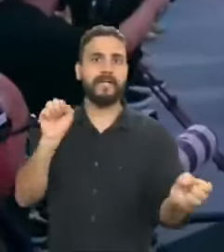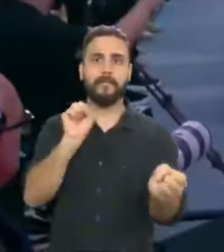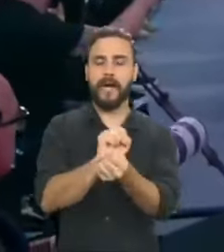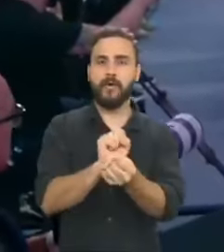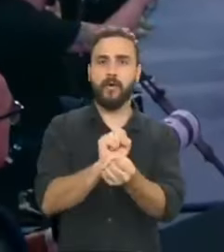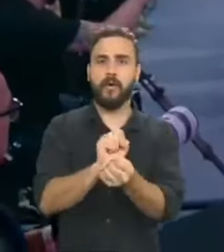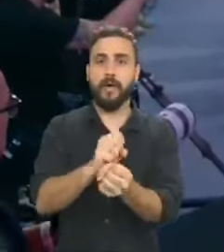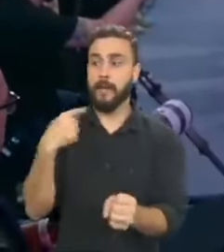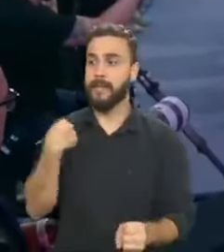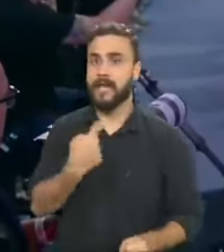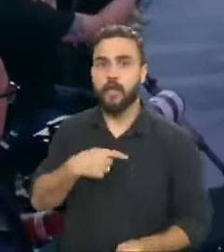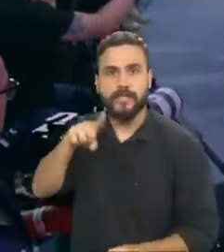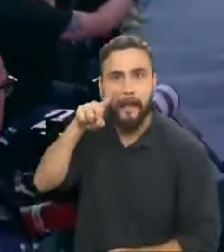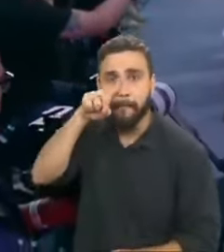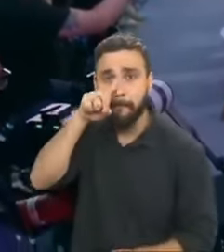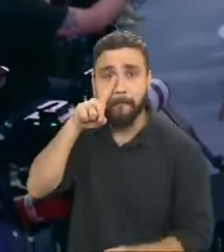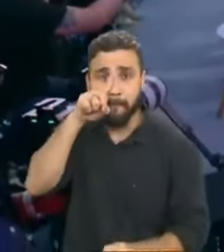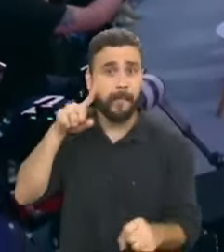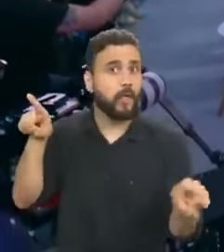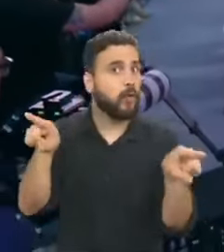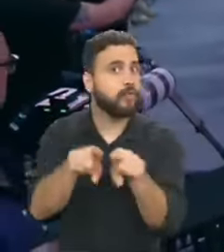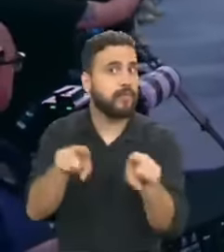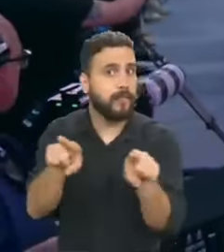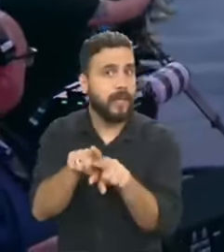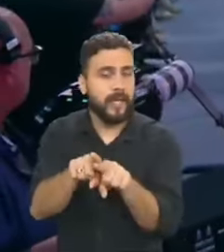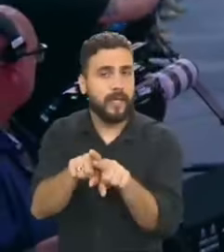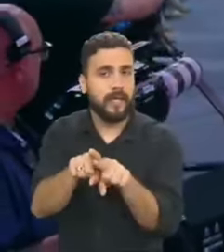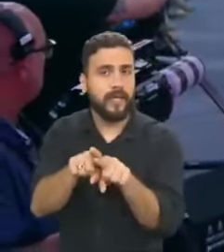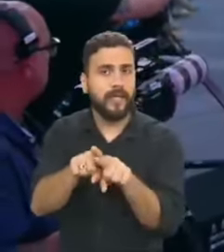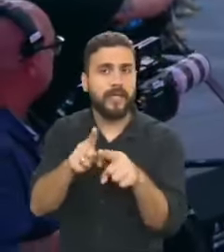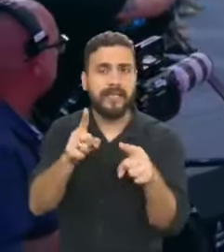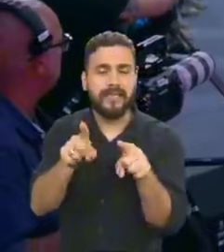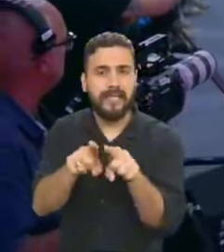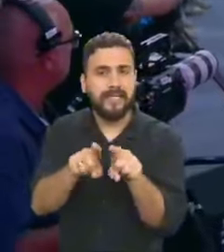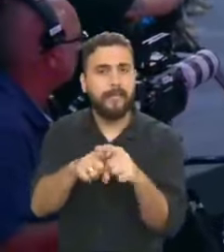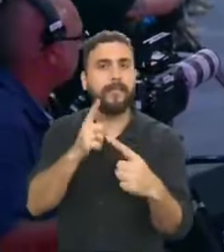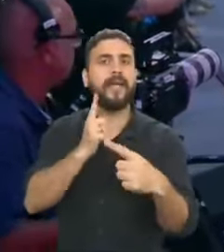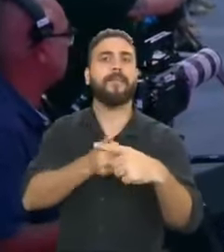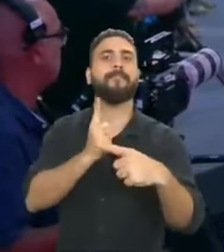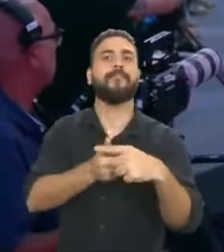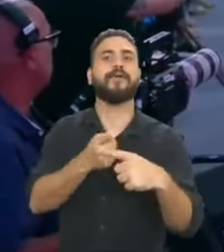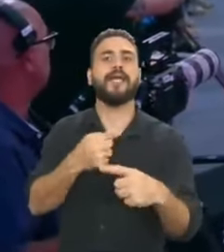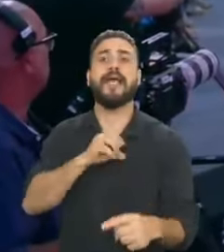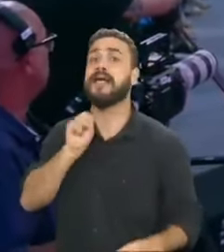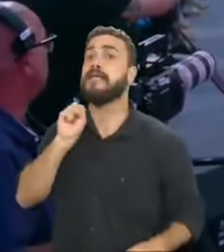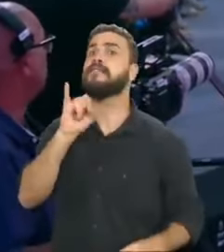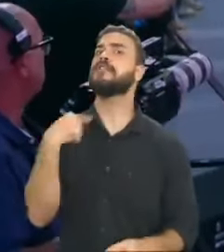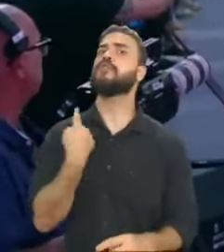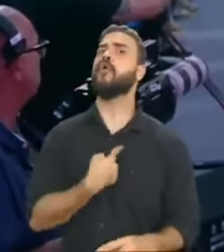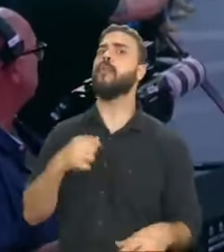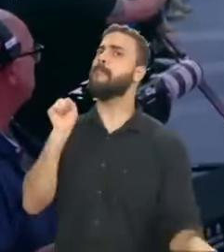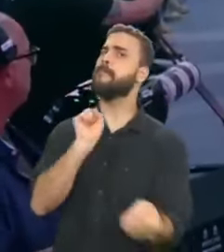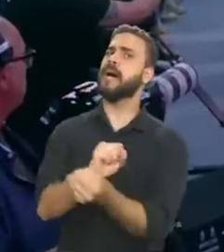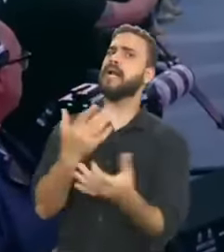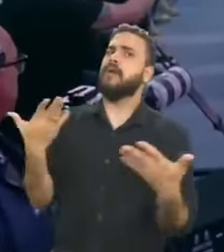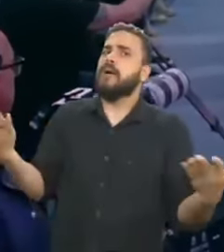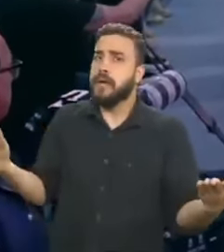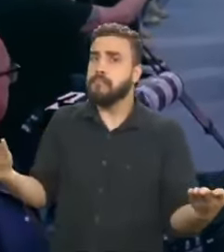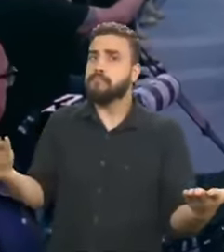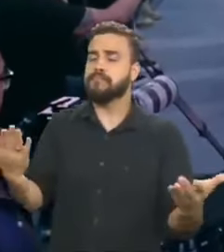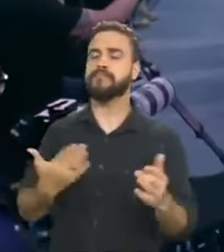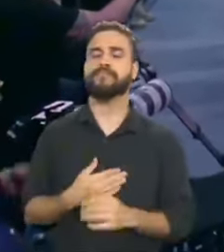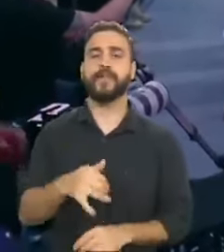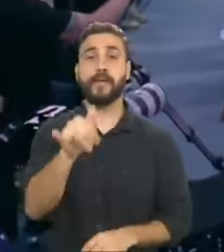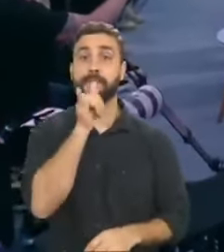gente começar a terceirizar coisas na igreja. Por exemplo, nós temos aqui as irmãs de oração, o ciclo de oração. Eu